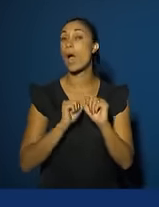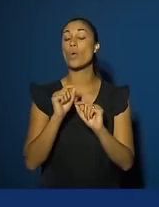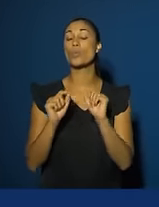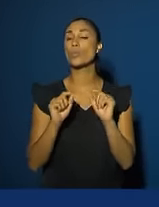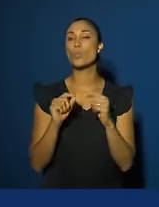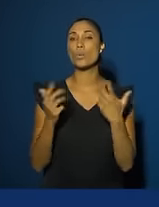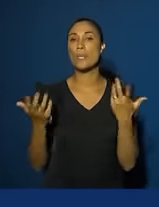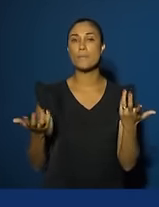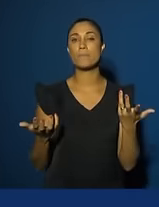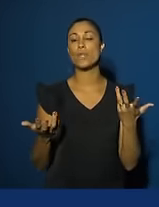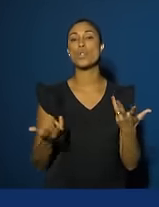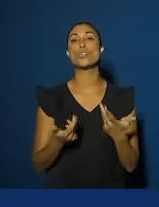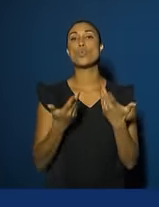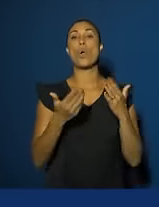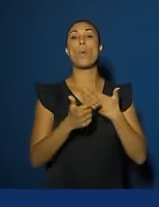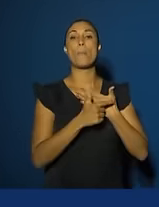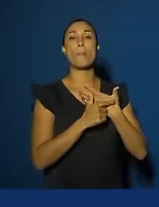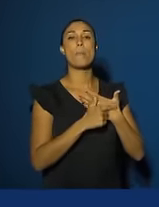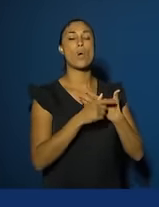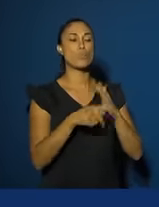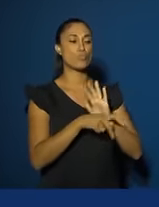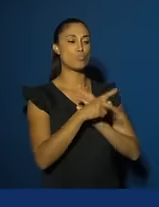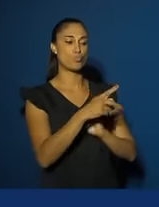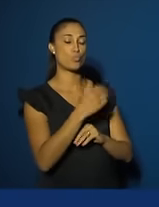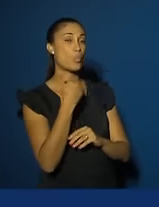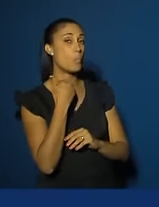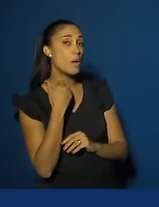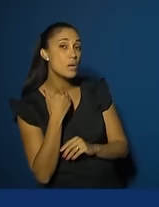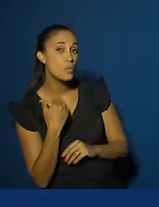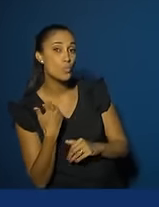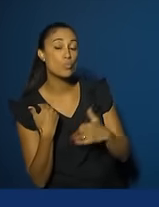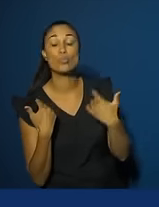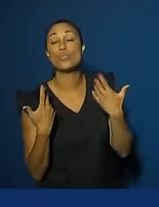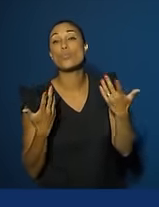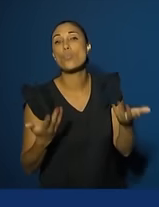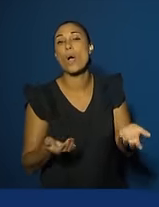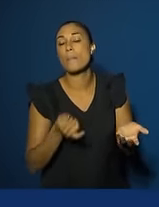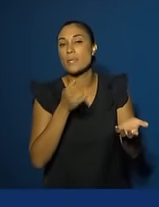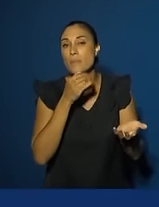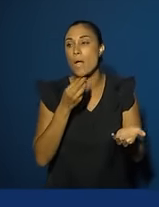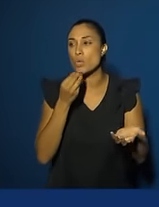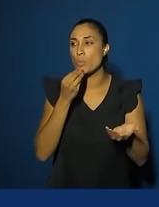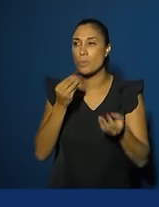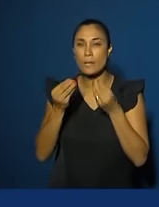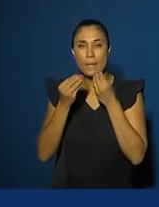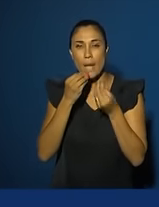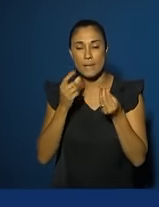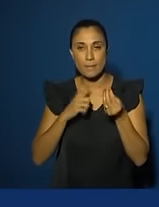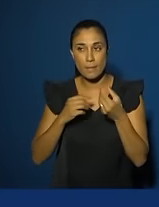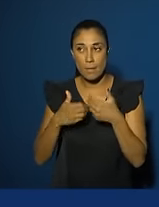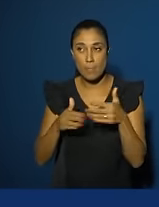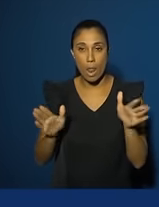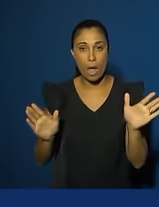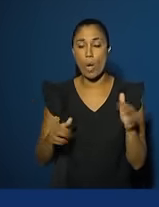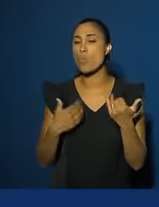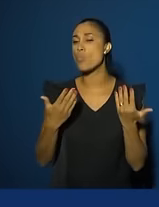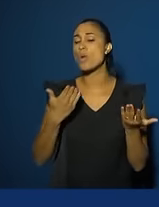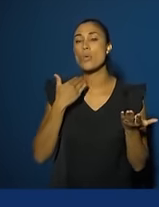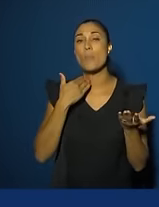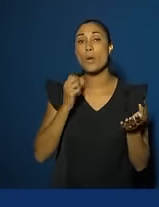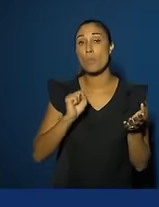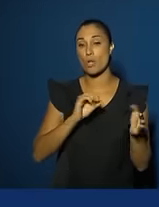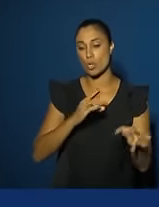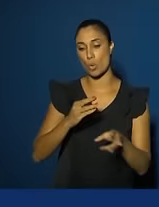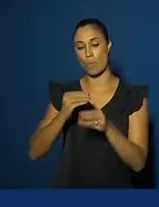do de qual é o papel do banco de onde sobretudo nas oportunidades que estão se abrindo onde o banco pode